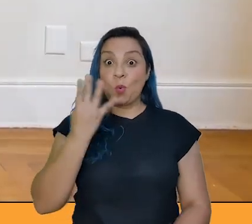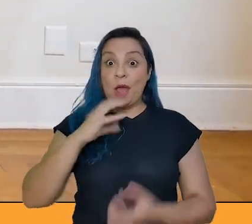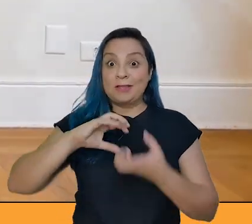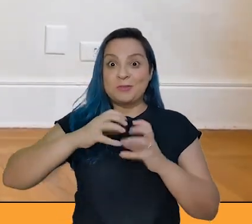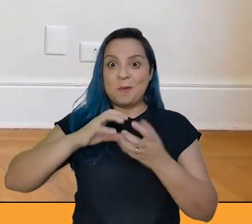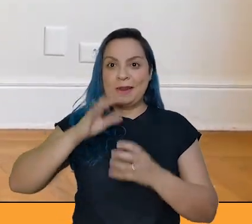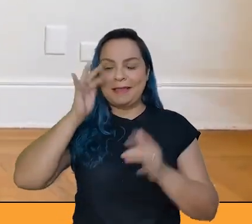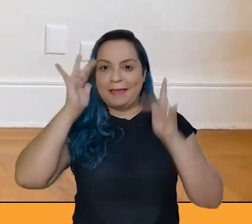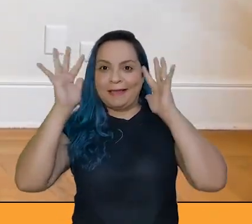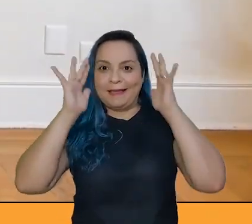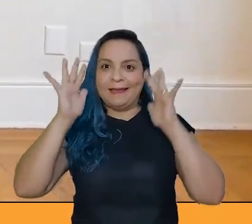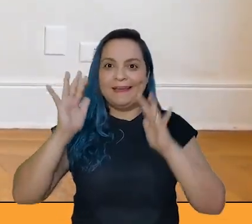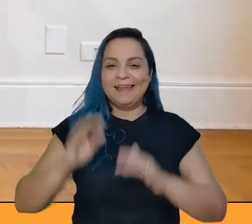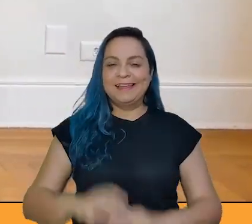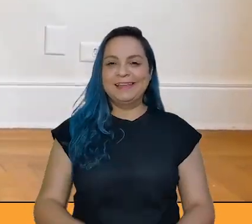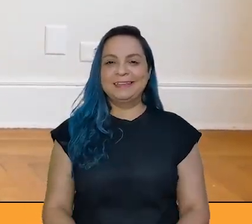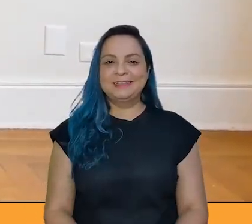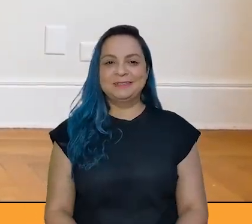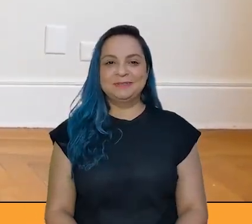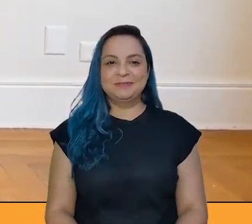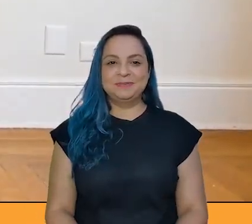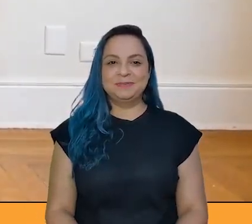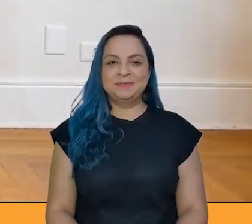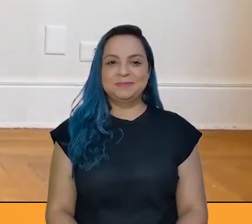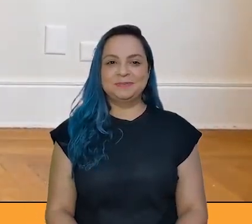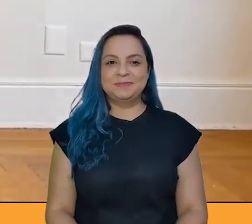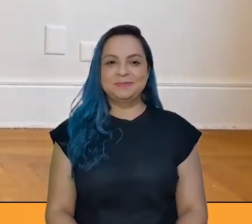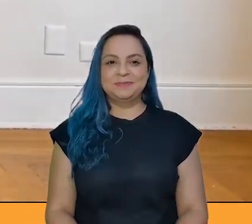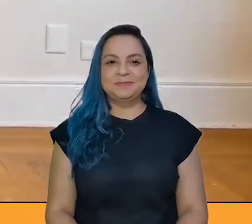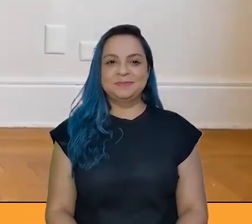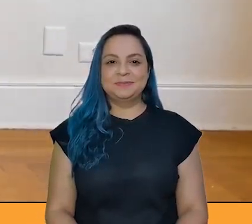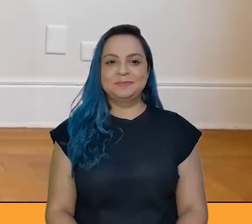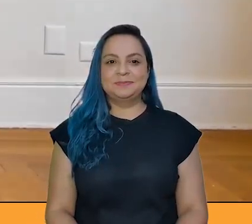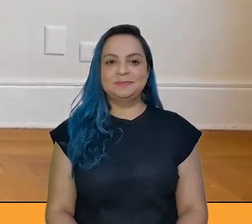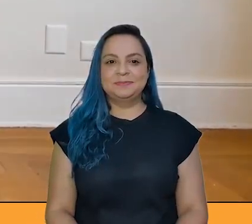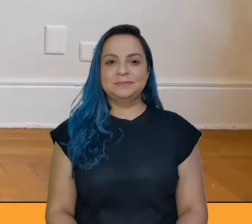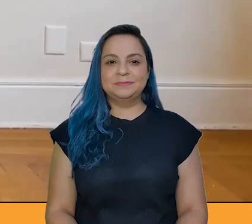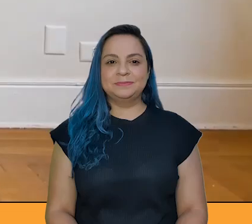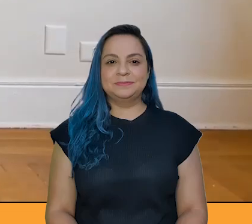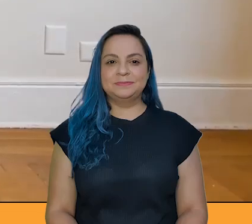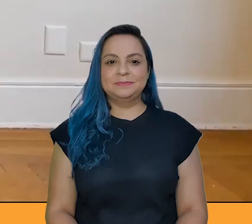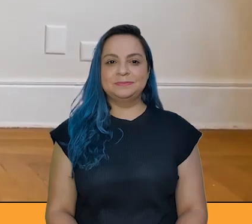as pernas, gira e para com os braços e pernas afastados.